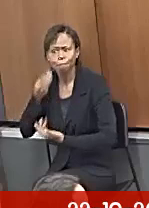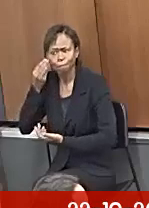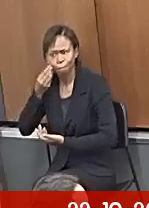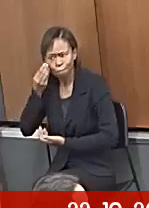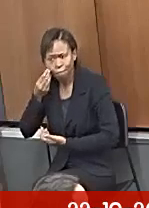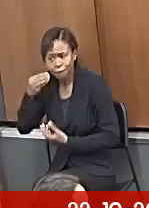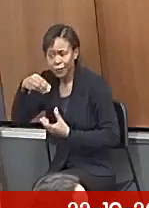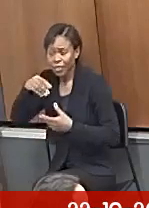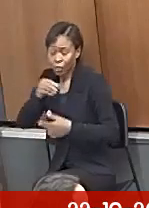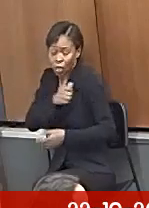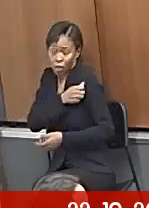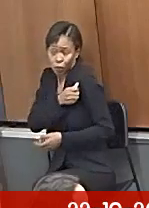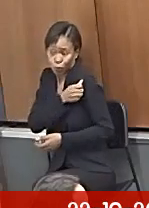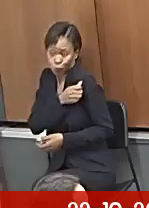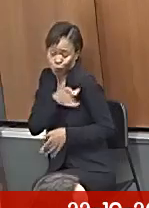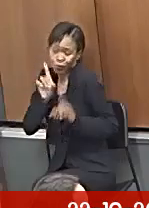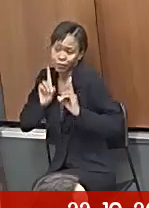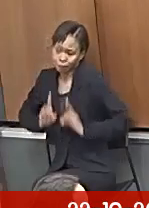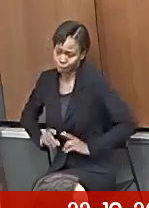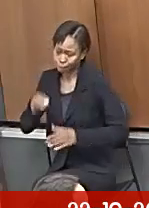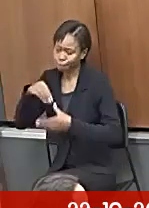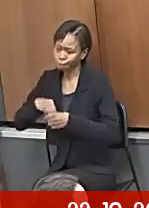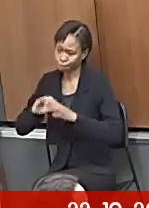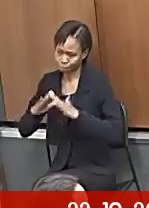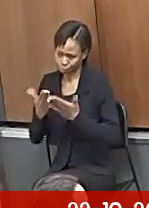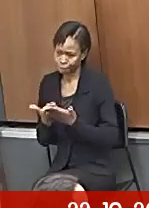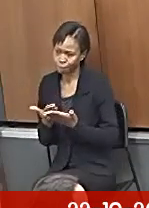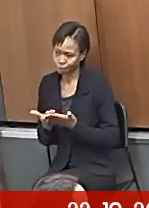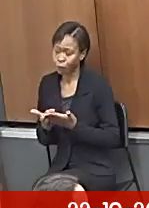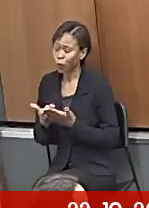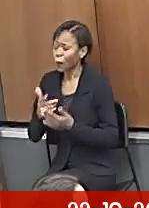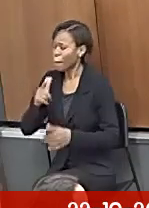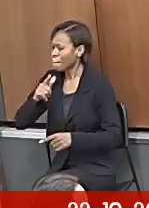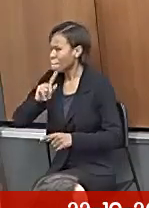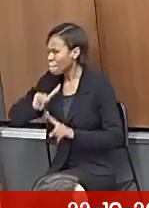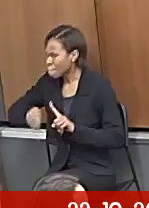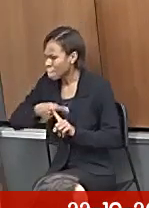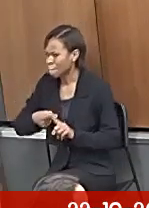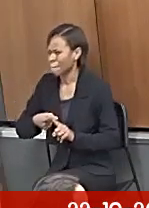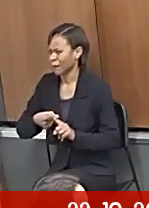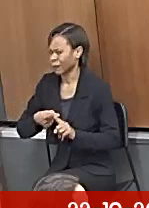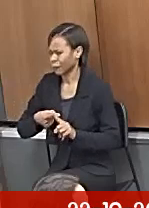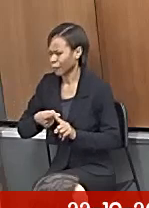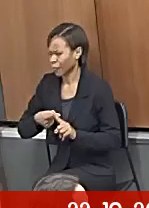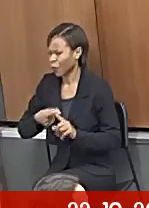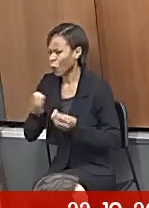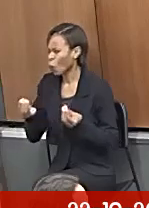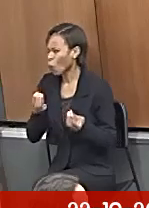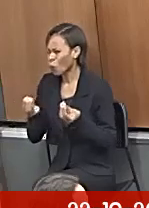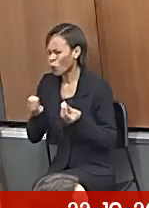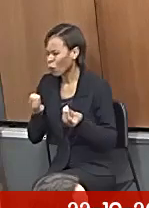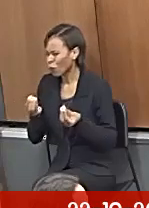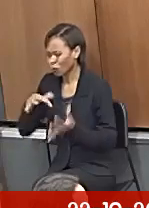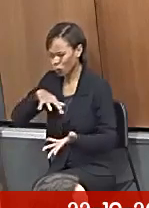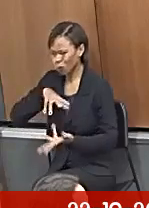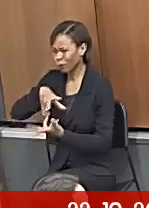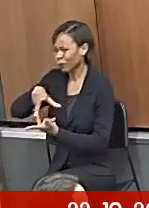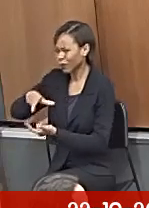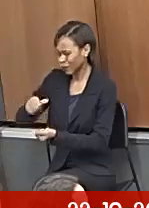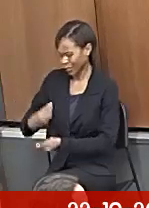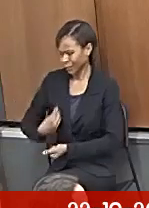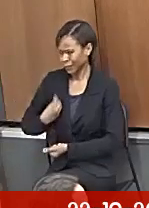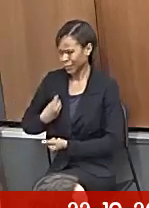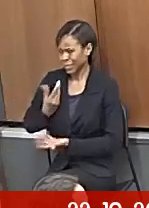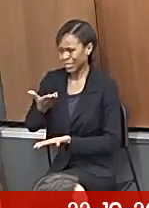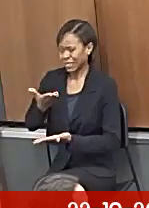dos alunos com deficiência nesse ambiente. Mas ainda tem mais. Como nós vamos dar conta dos desafios do mundo contemporâneo,